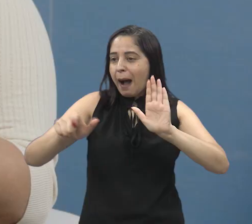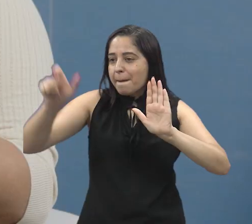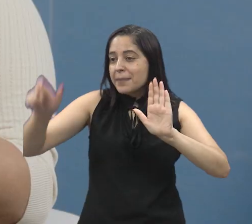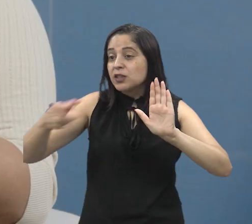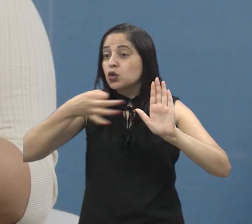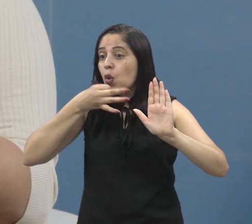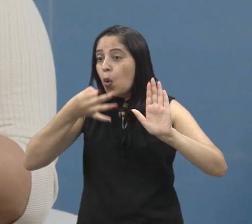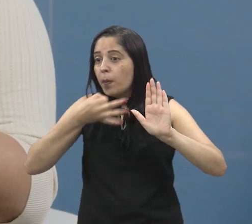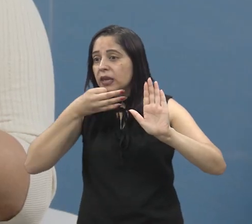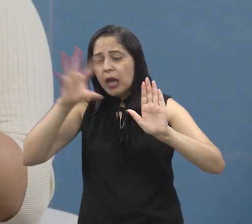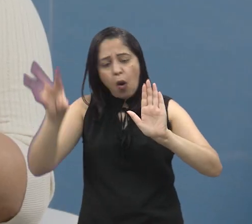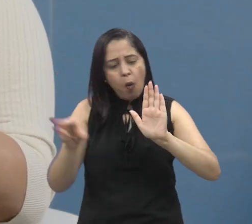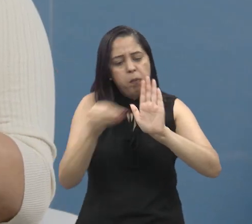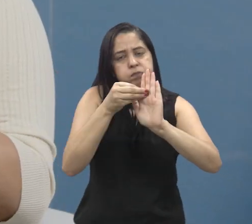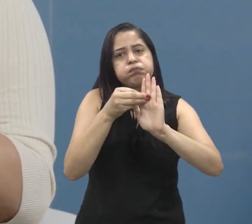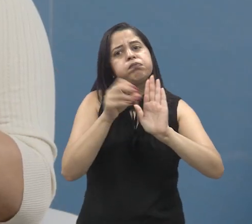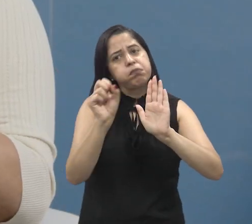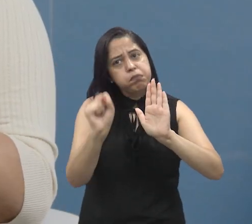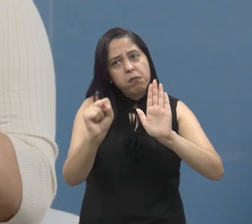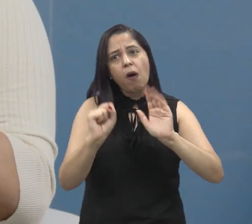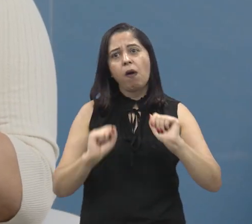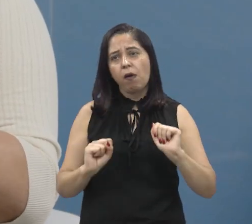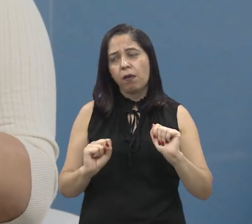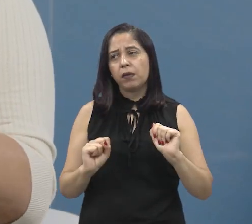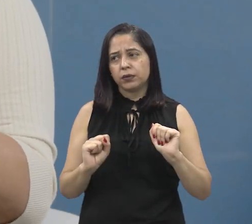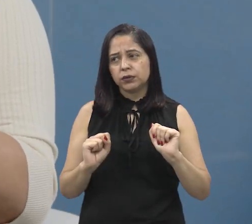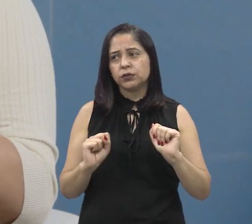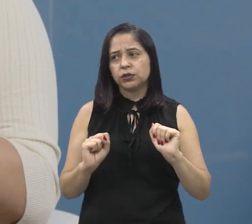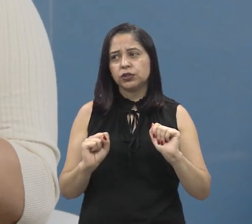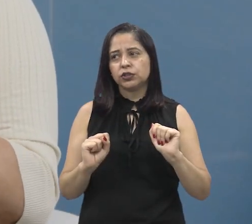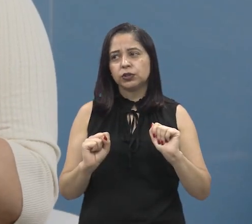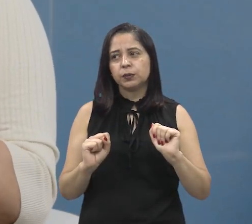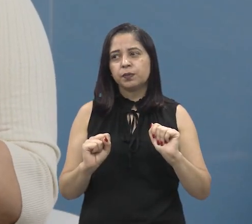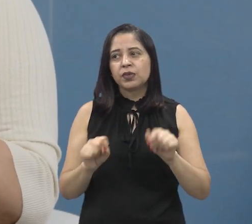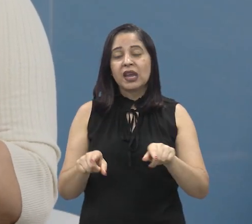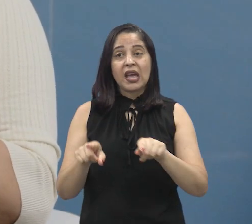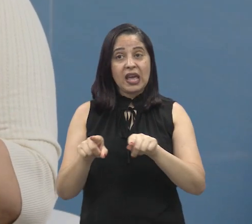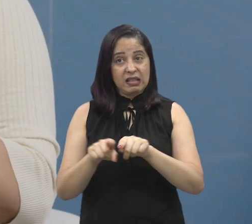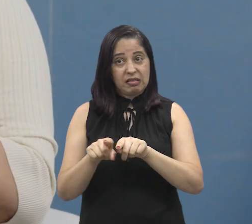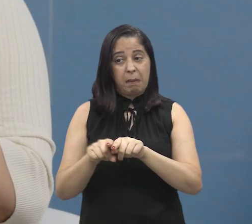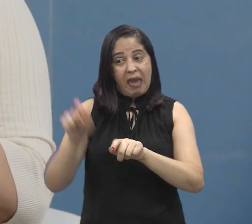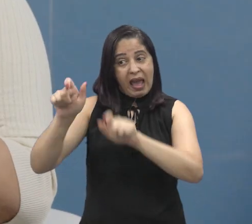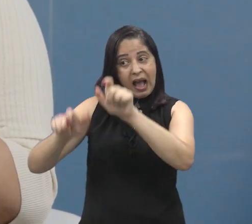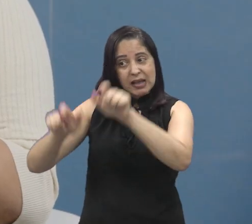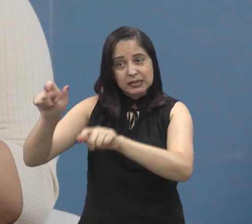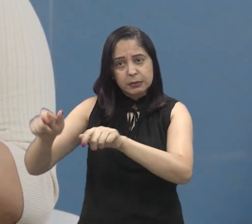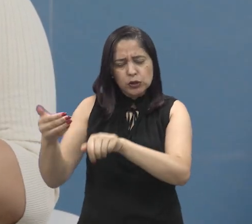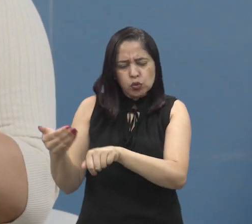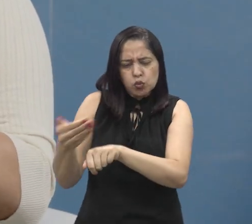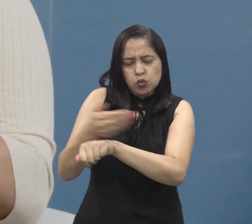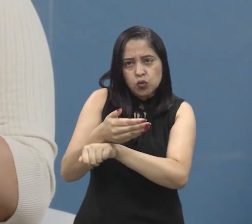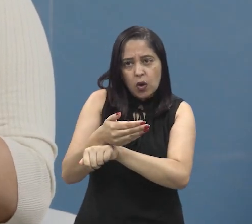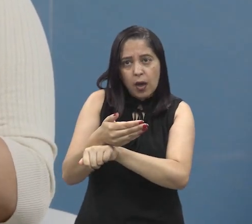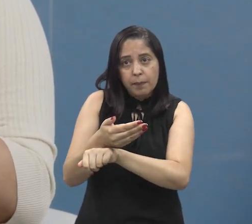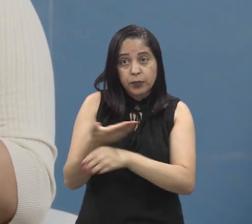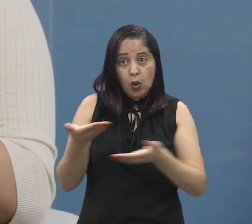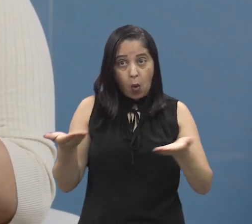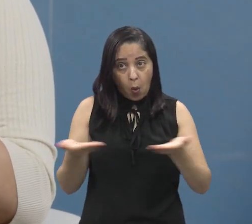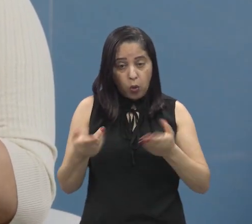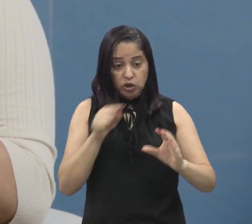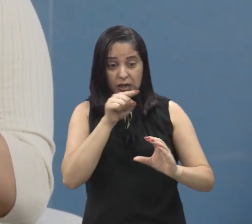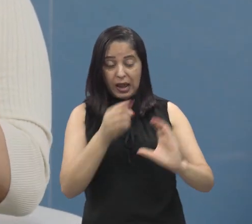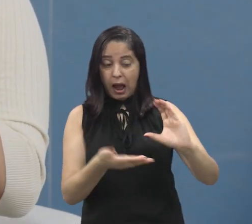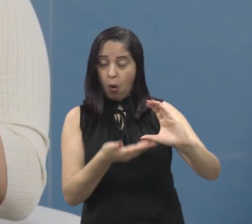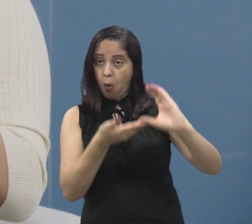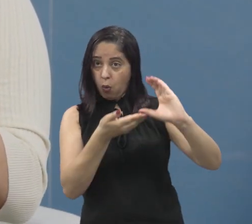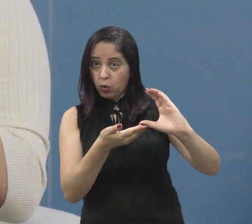sociedade também. E voltando a essa questão da participação das pessoas, hoje nosso